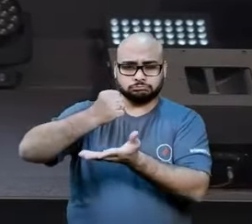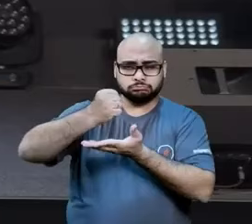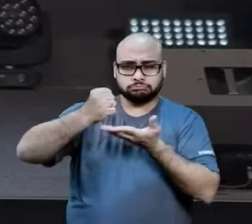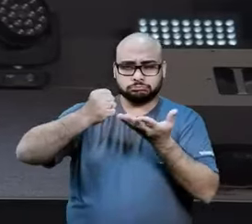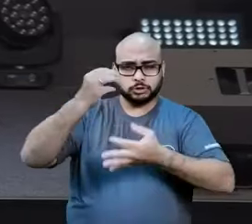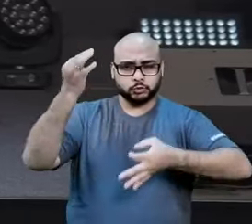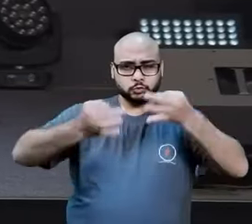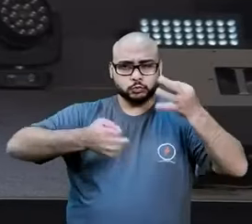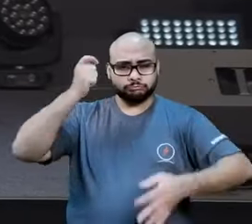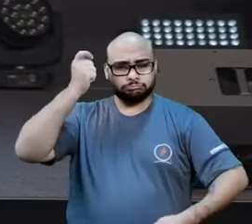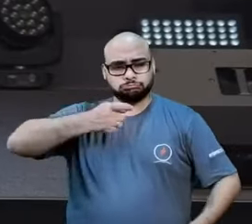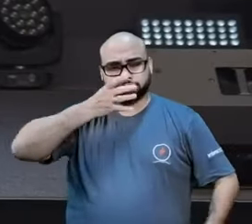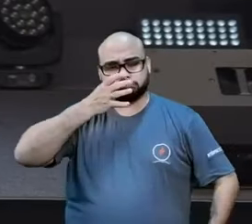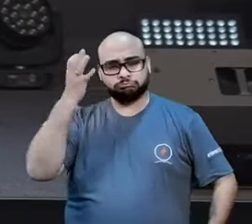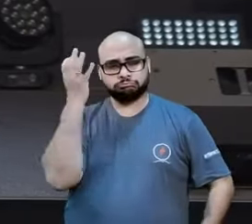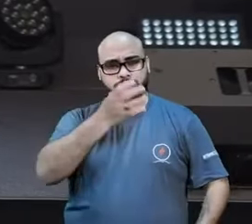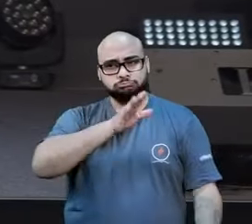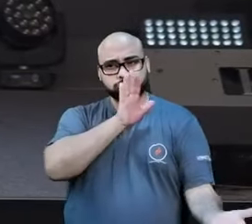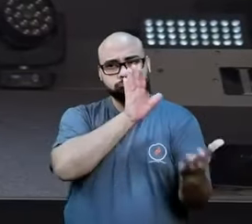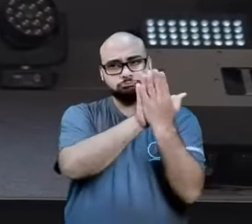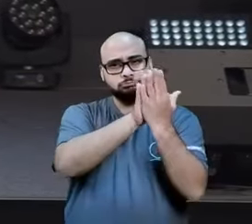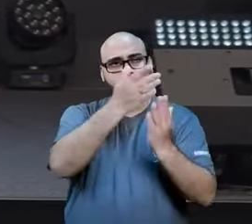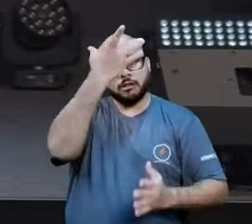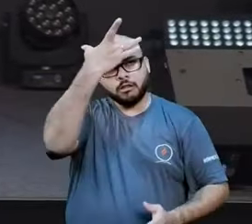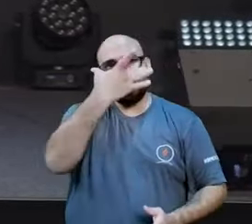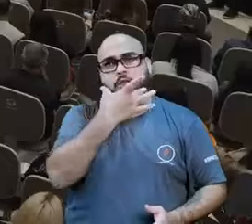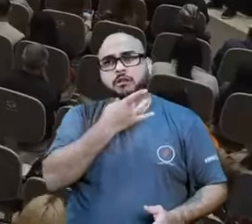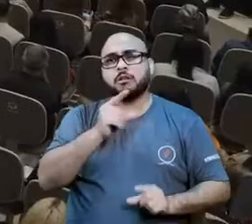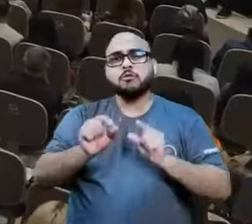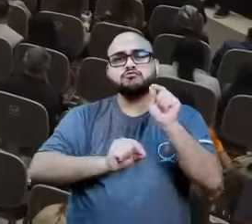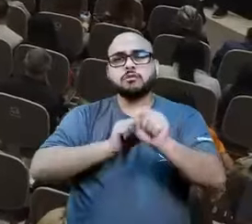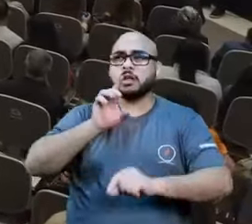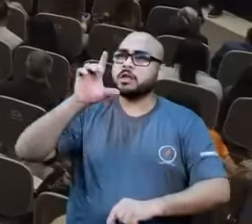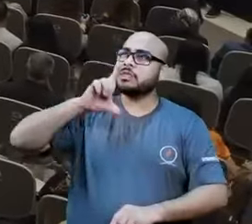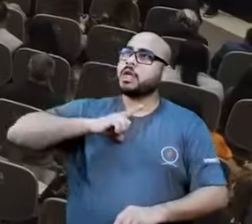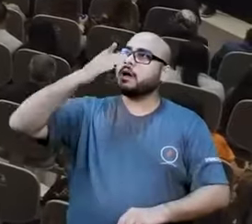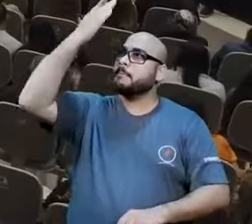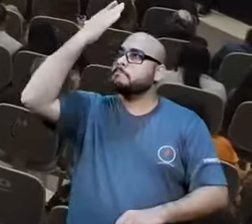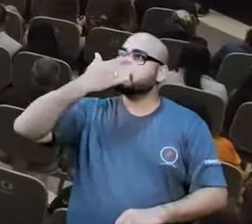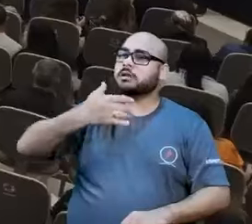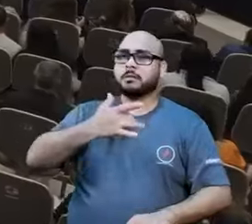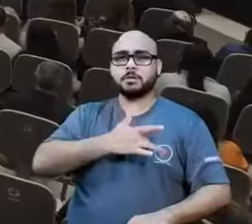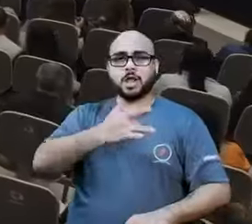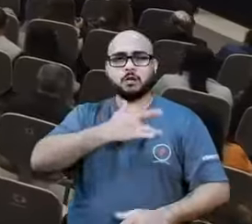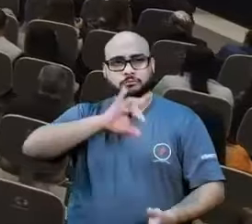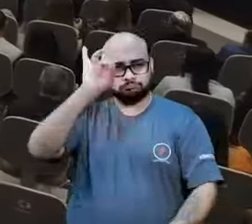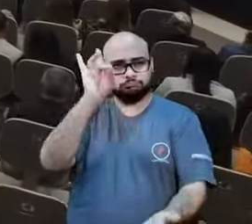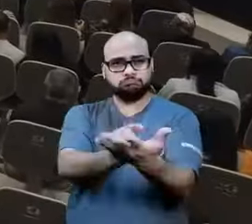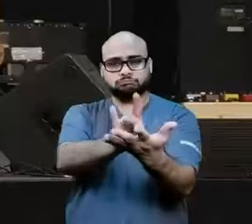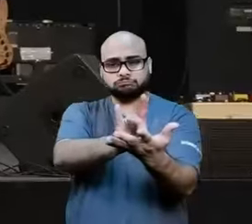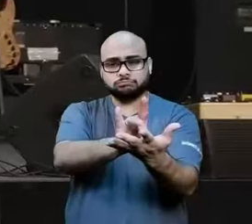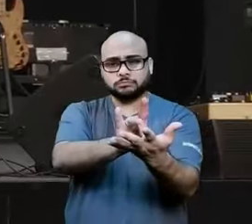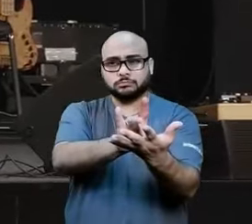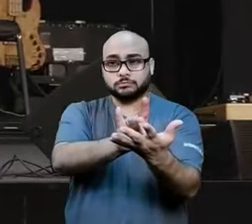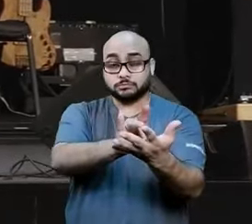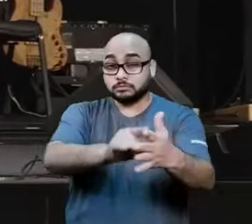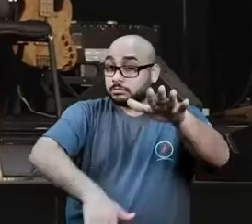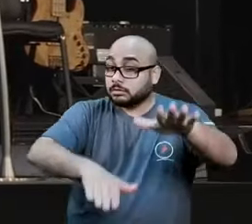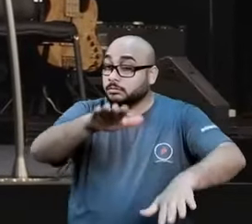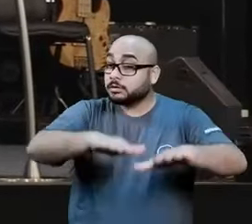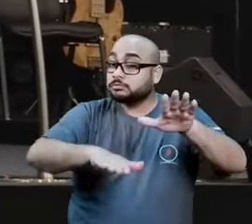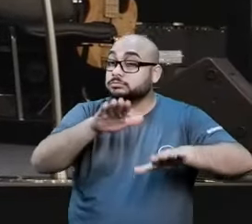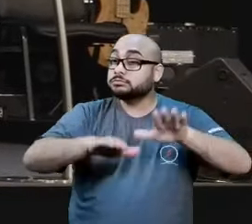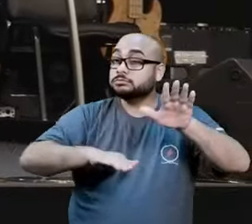diante do seu rosto verdade e misericórdia por isso que tem muita gente enganada é verdade que Deus é